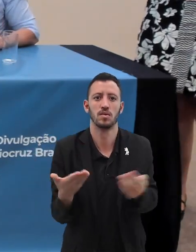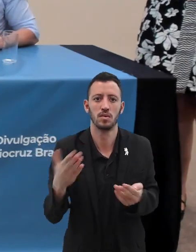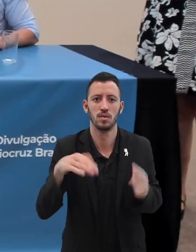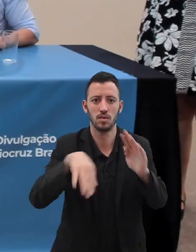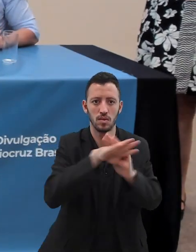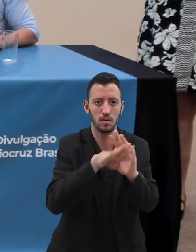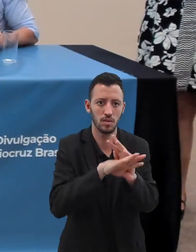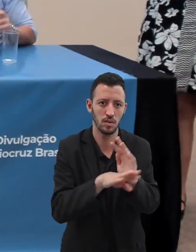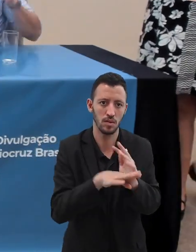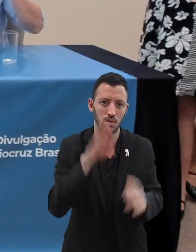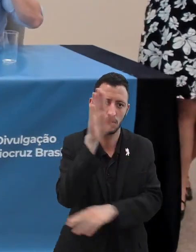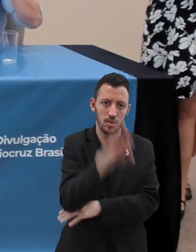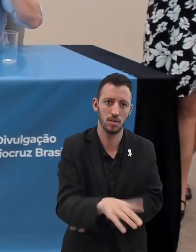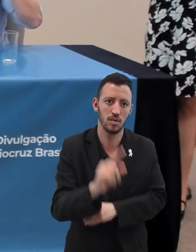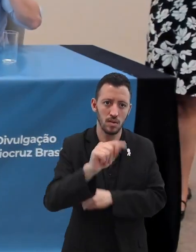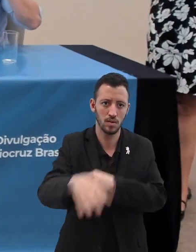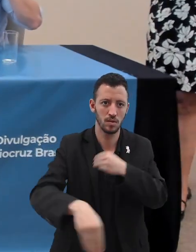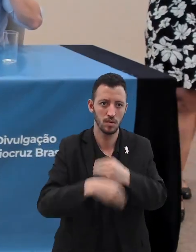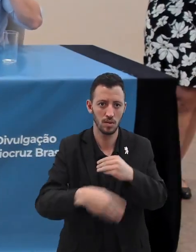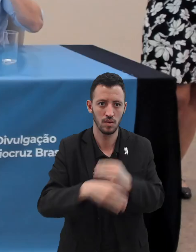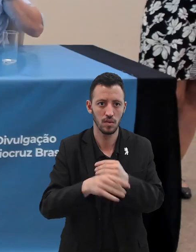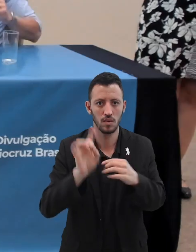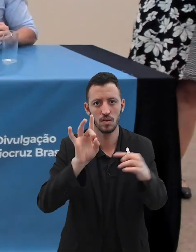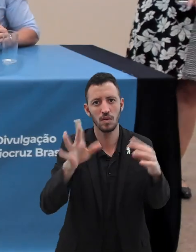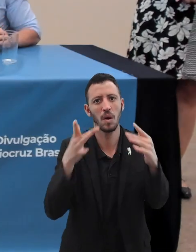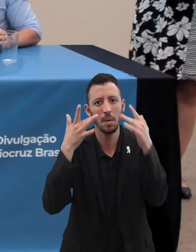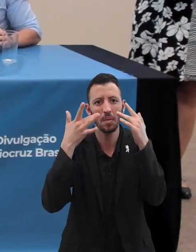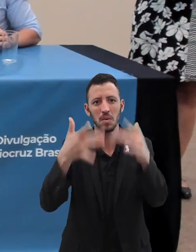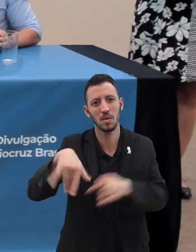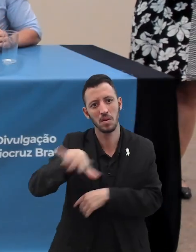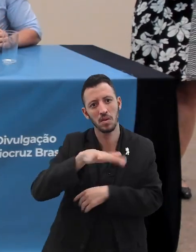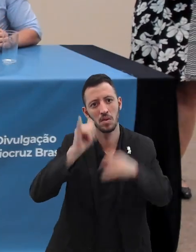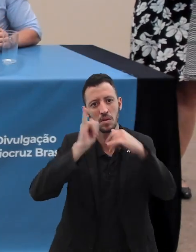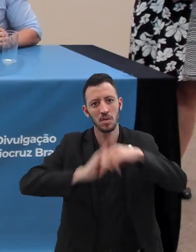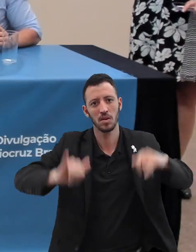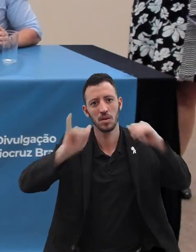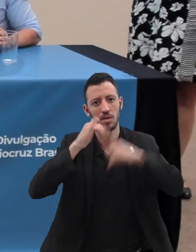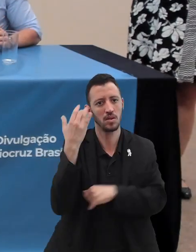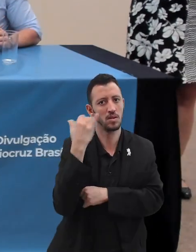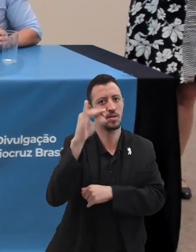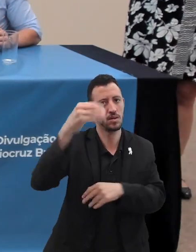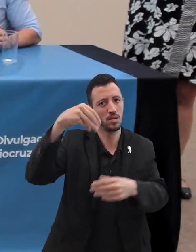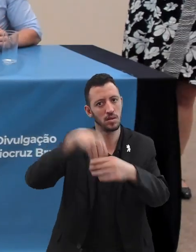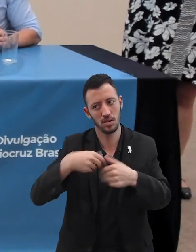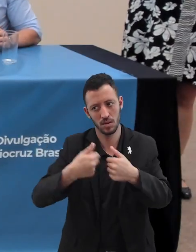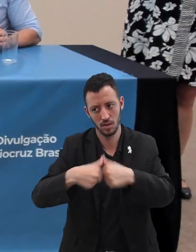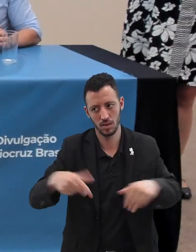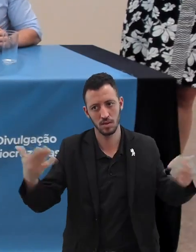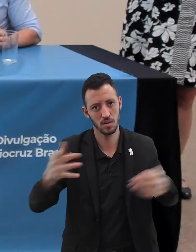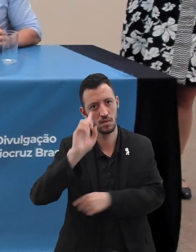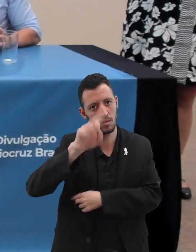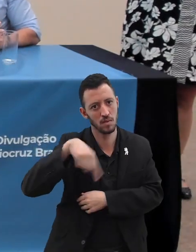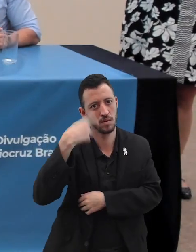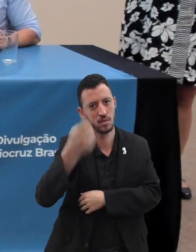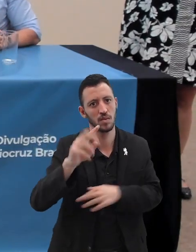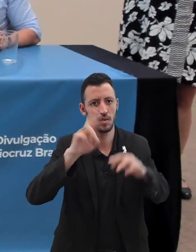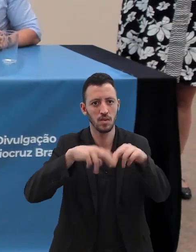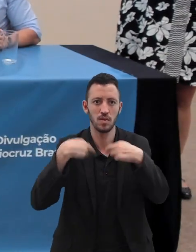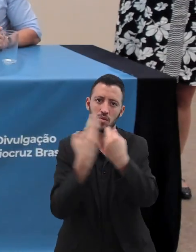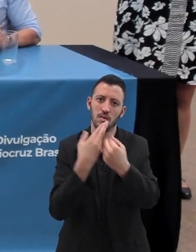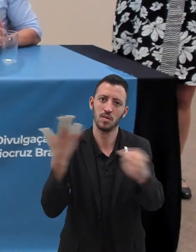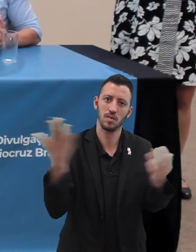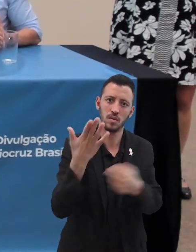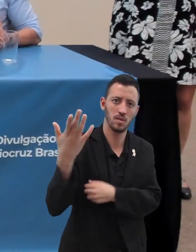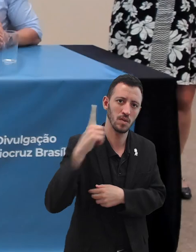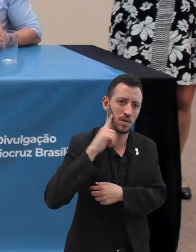A programação da tarde inclui uma breve apresentação da nossa área de divulgação científica aqui da casa e depois uma sessão de